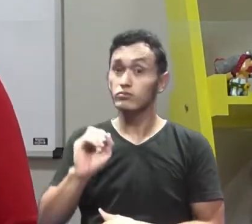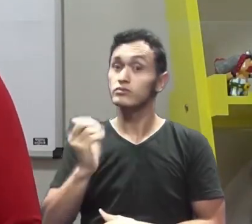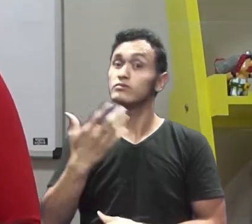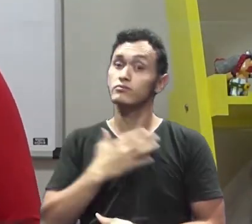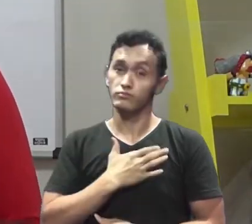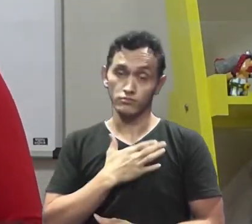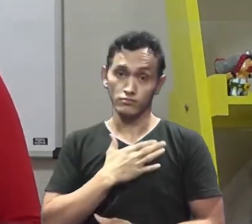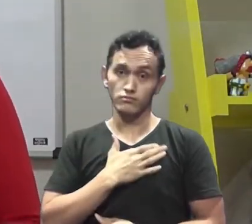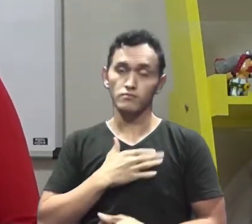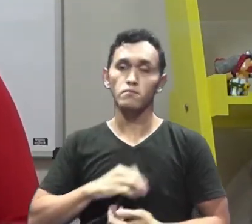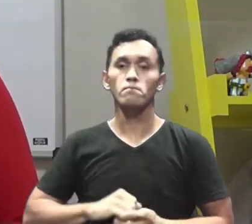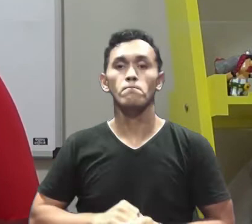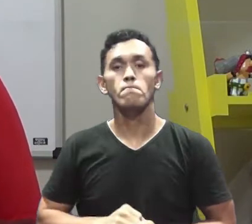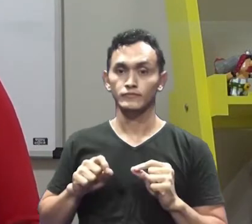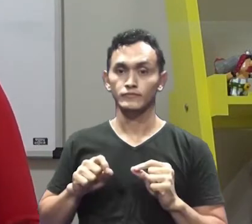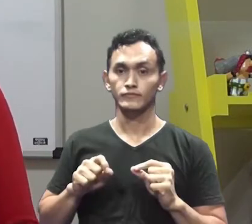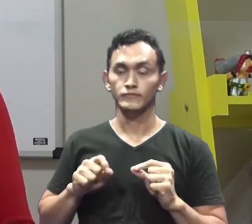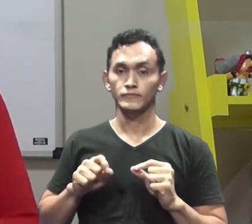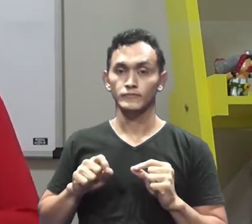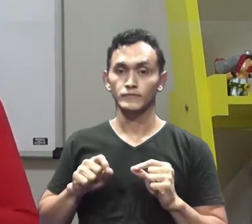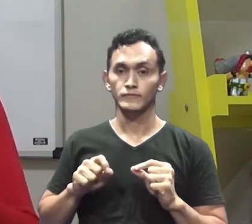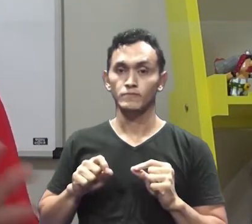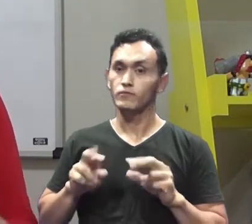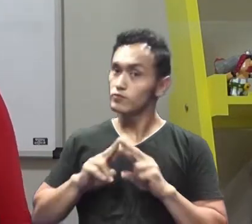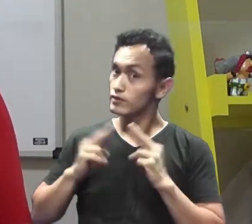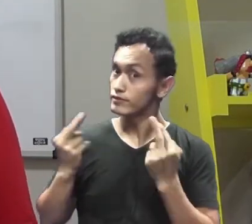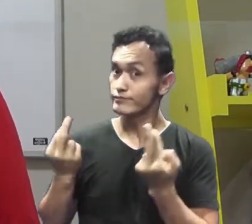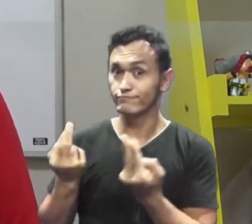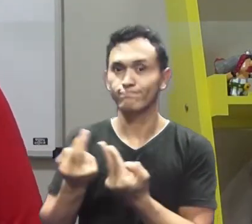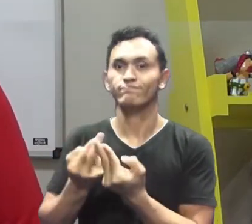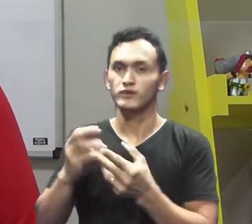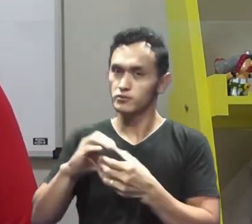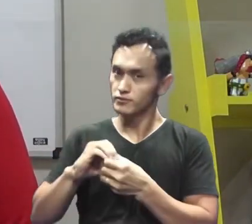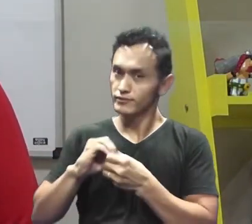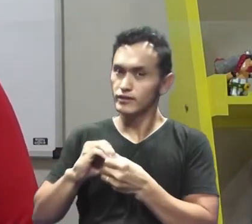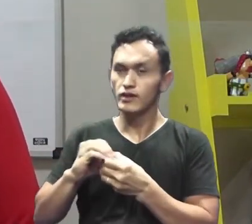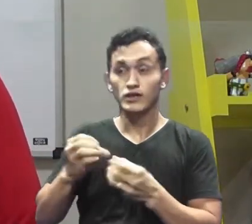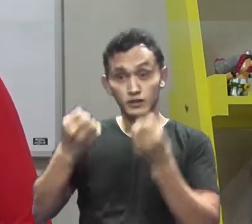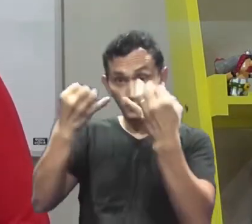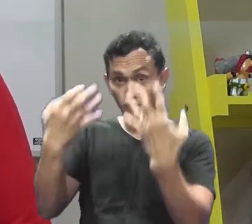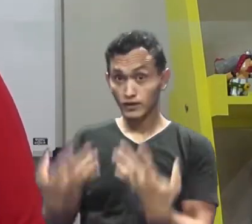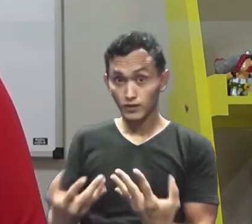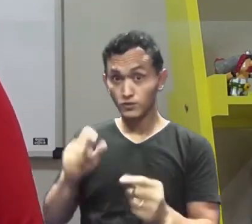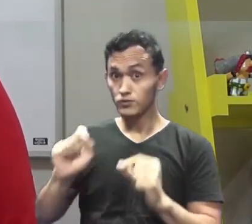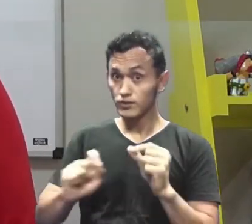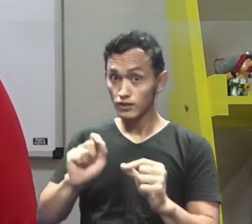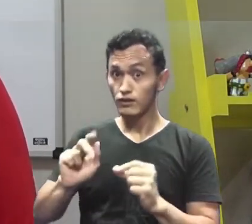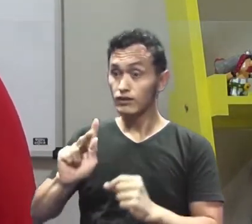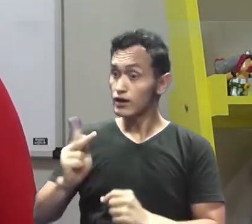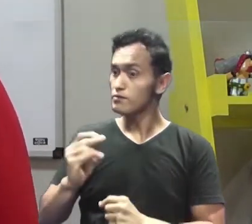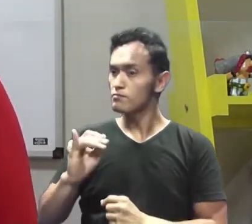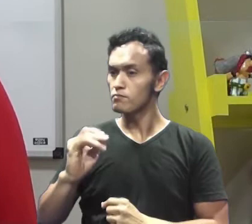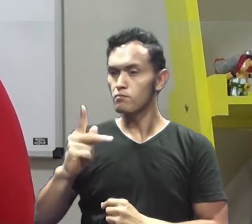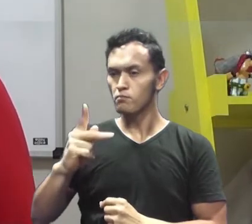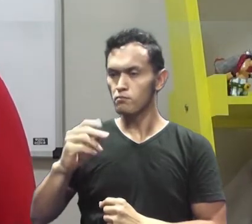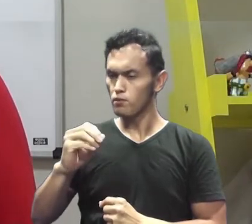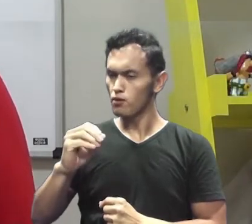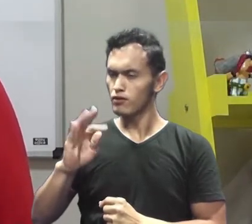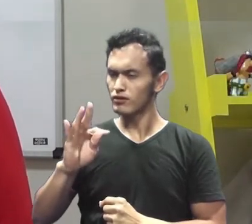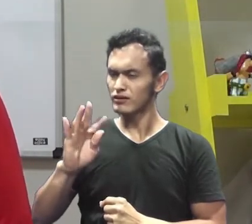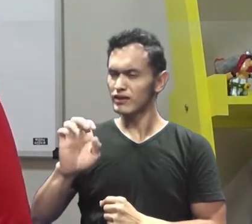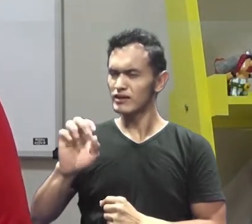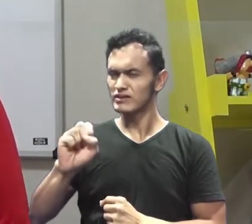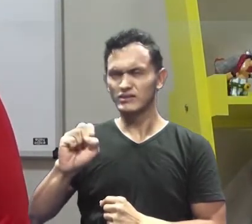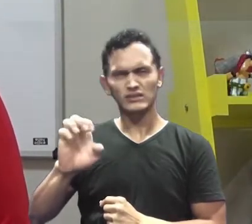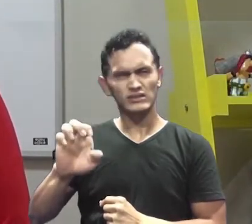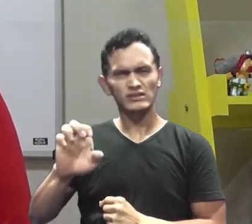rapidinho. Estava eu numa reunião de conselho e falei sobre a hipótese de matemática de um aluno.